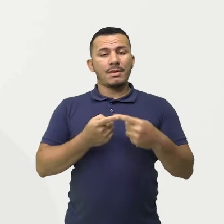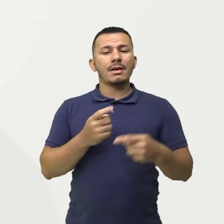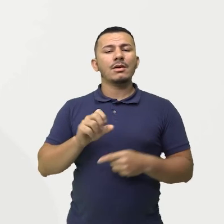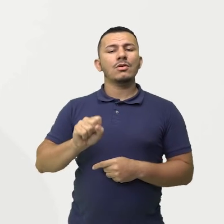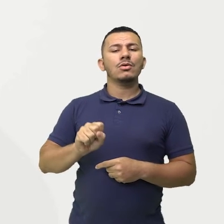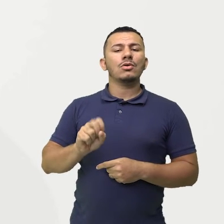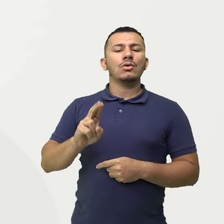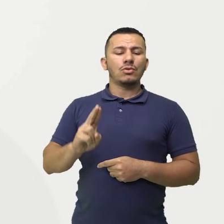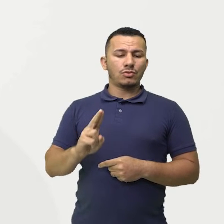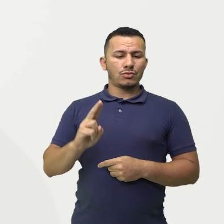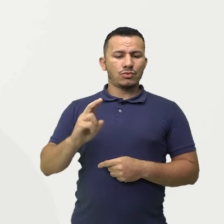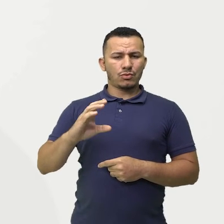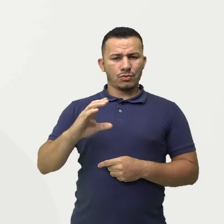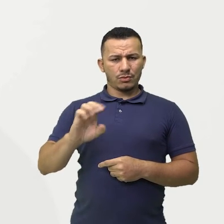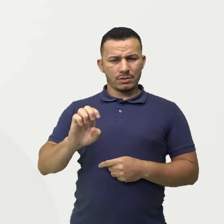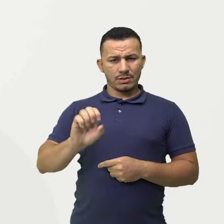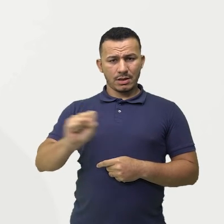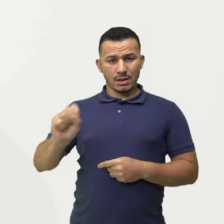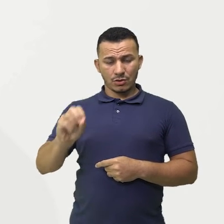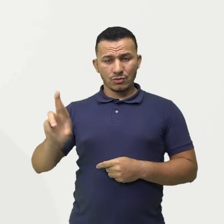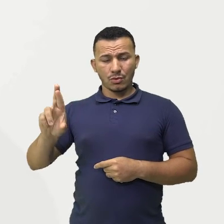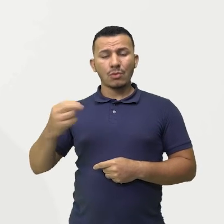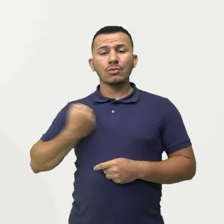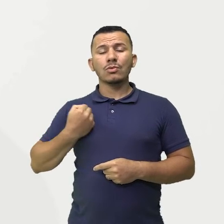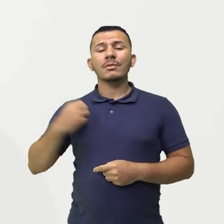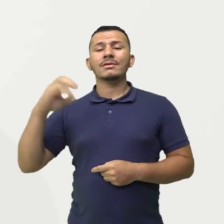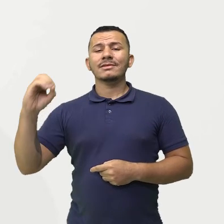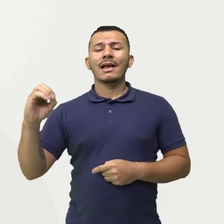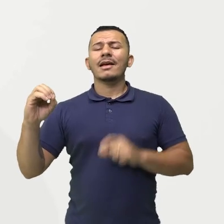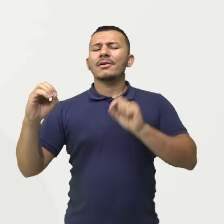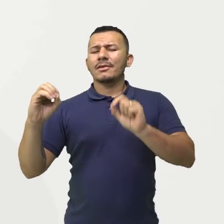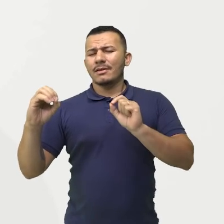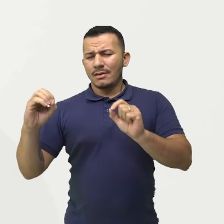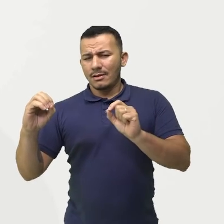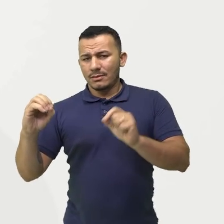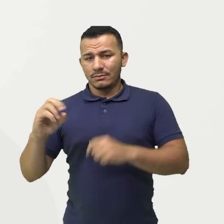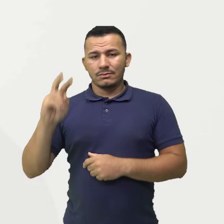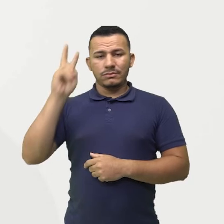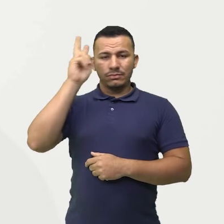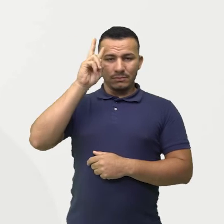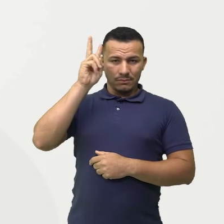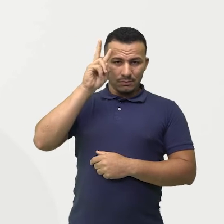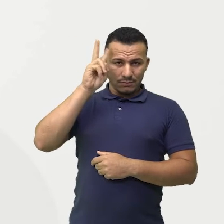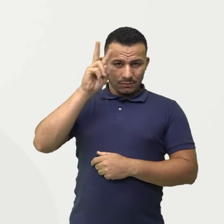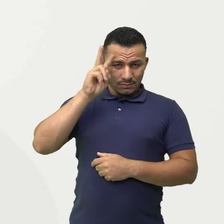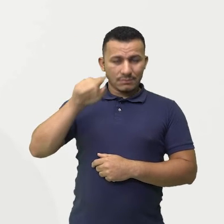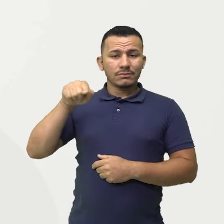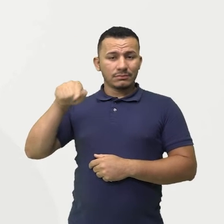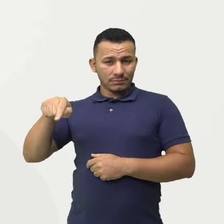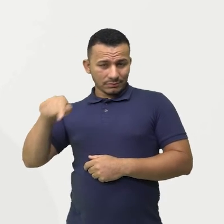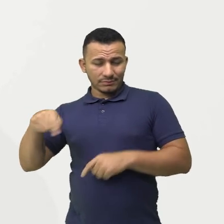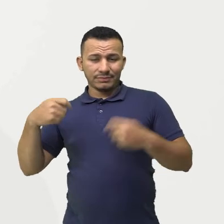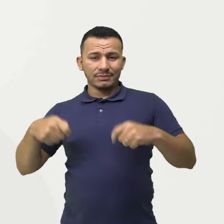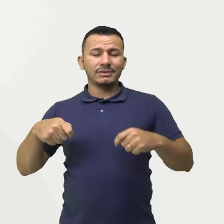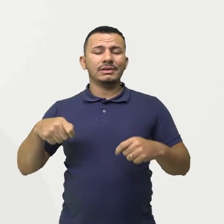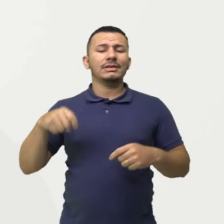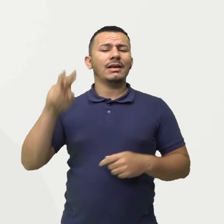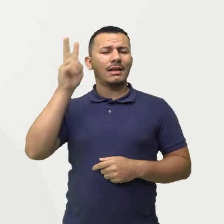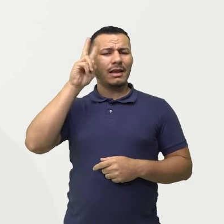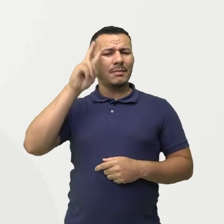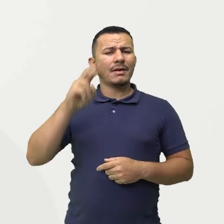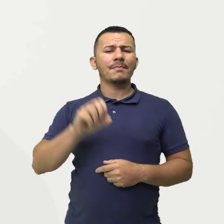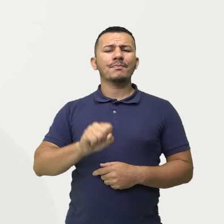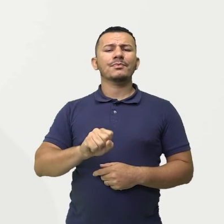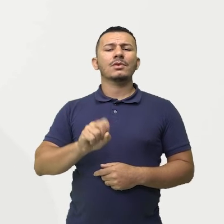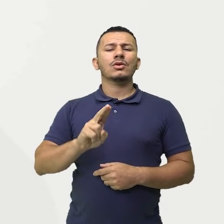de 0. O sucessor de 0, lembrando, primeiramente, nós temos que lembrar o que é